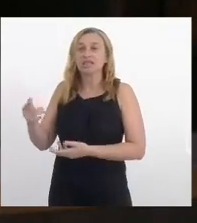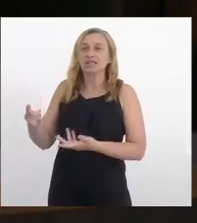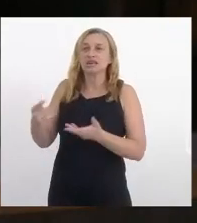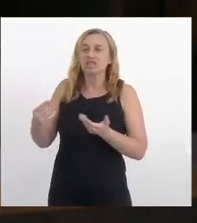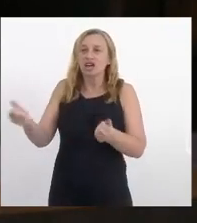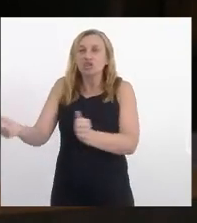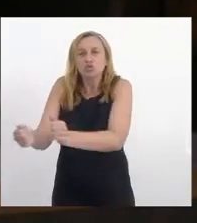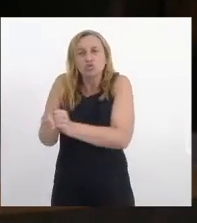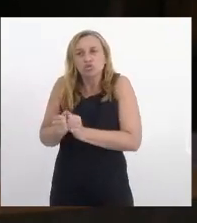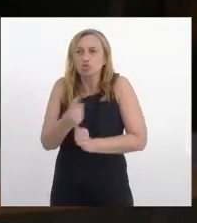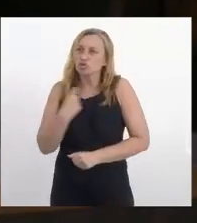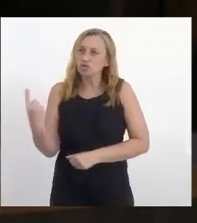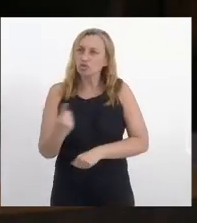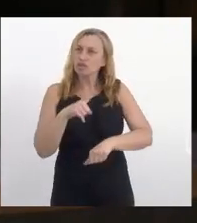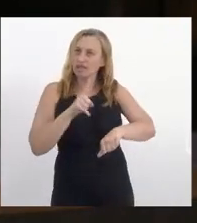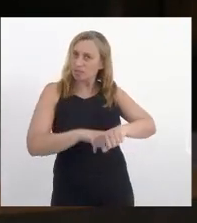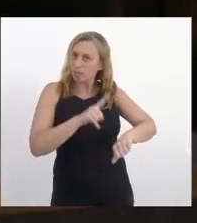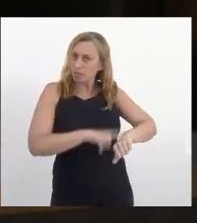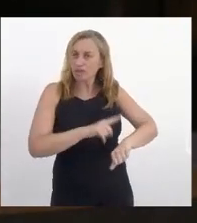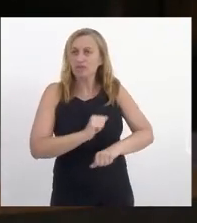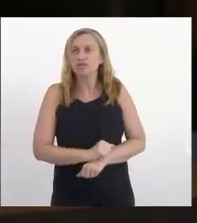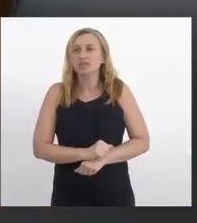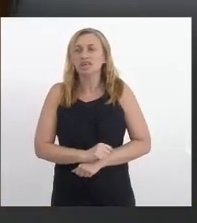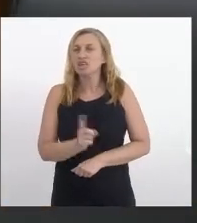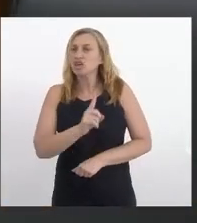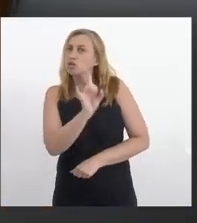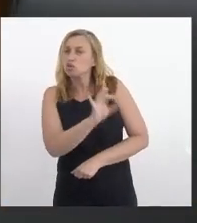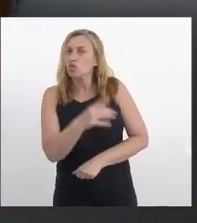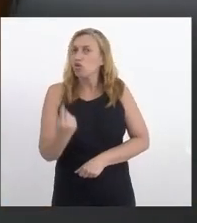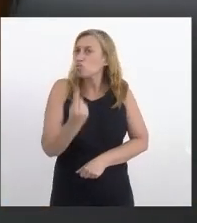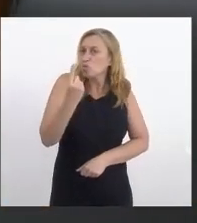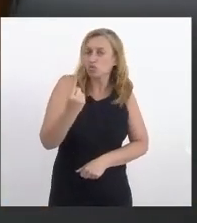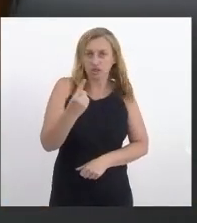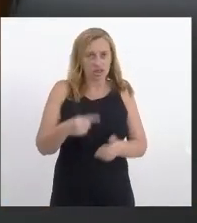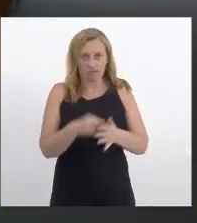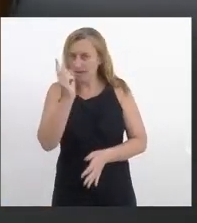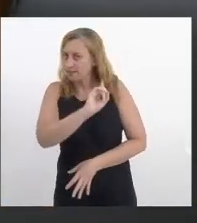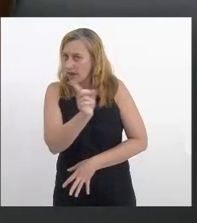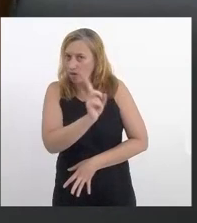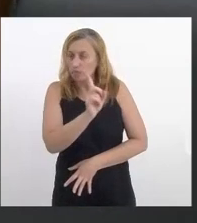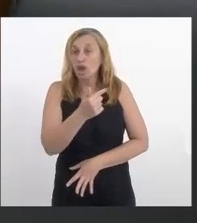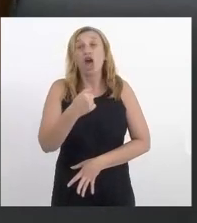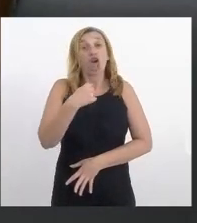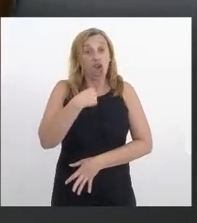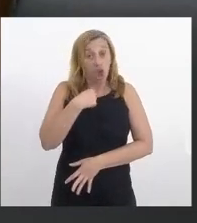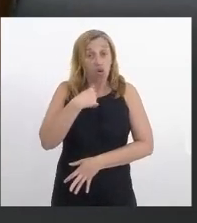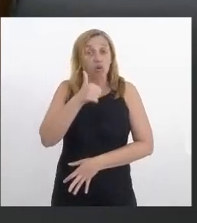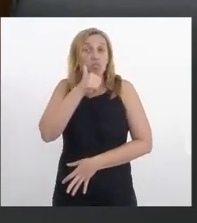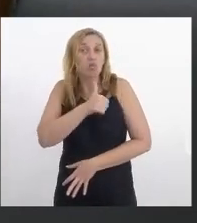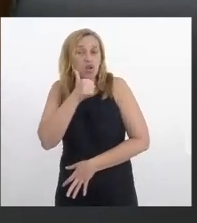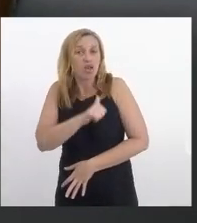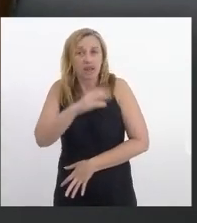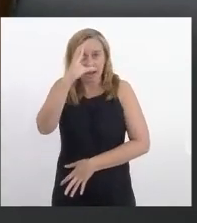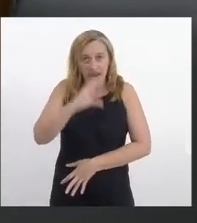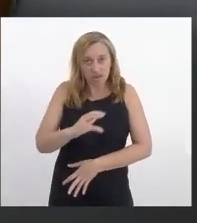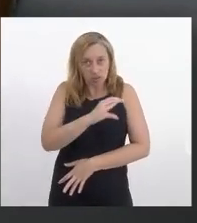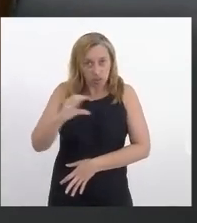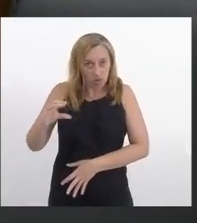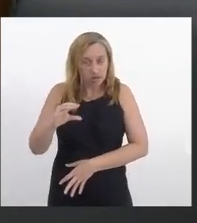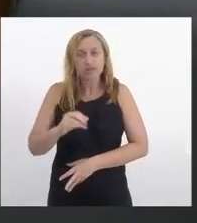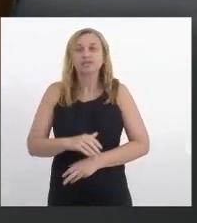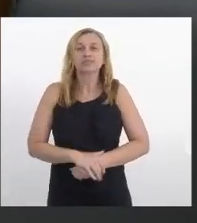ao nosso lado naquele momento. E essa não foi uma única vez. Eu sou uma mulher católica,